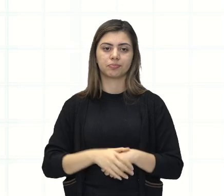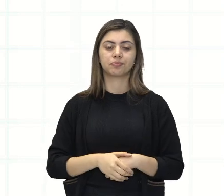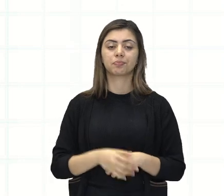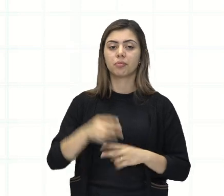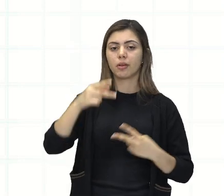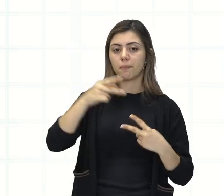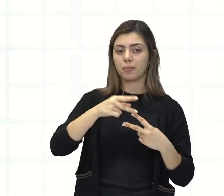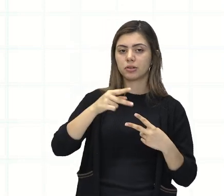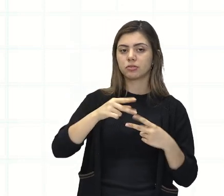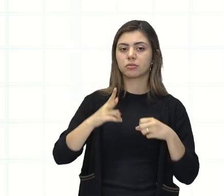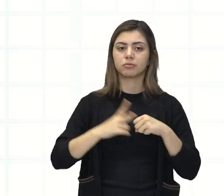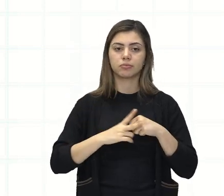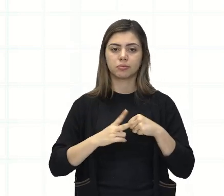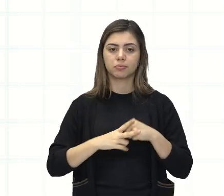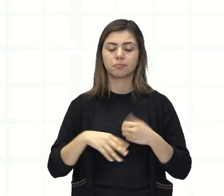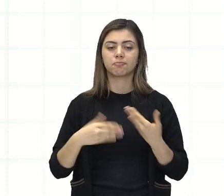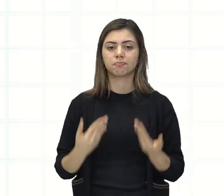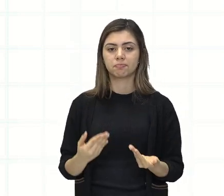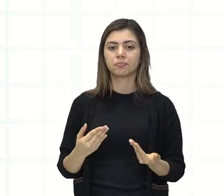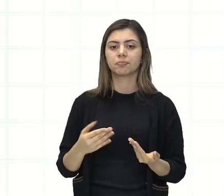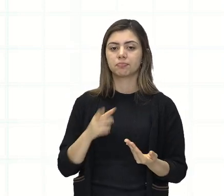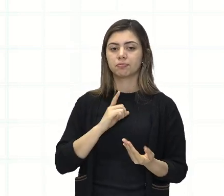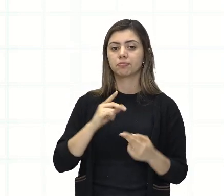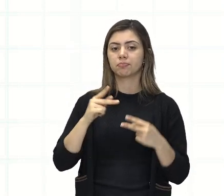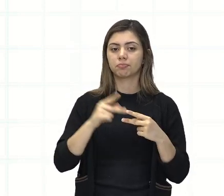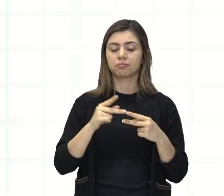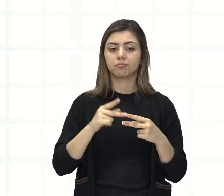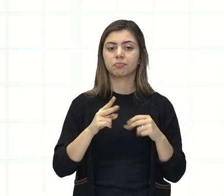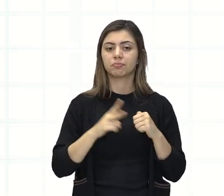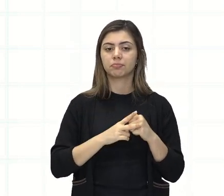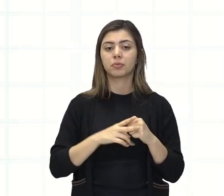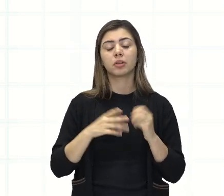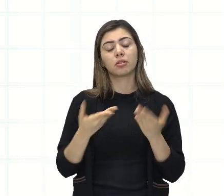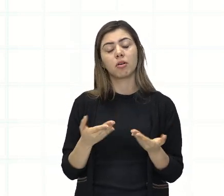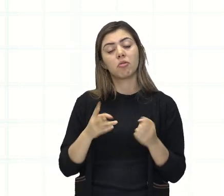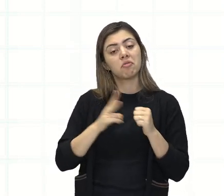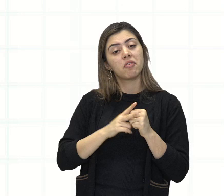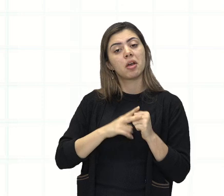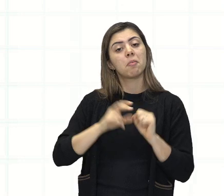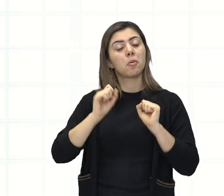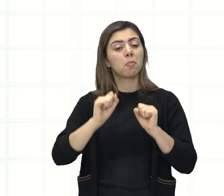verbal. Quanto à predicação, os verbos podem ser